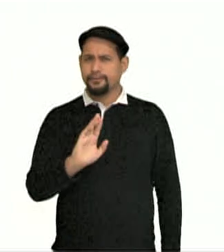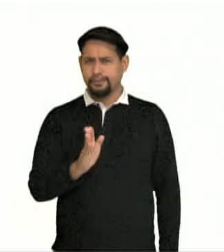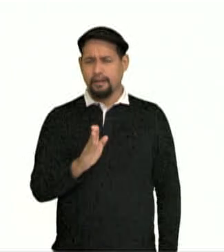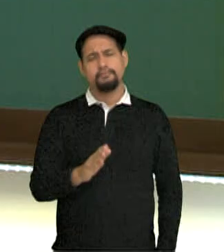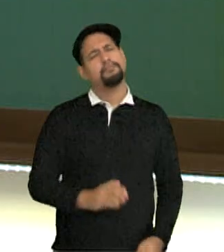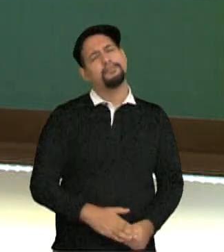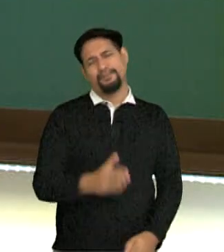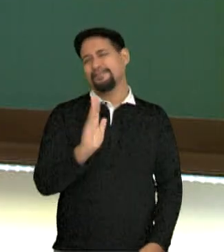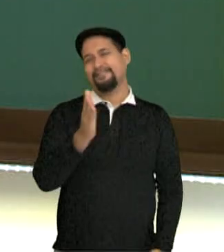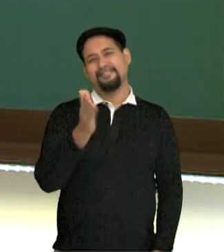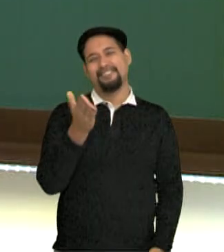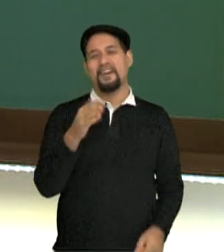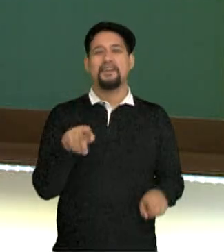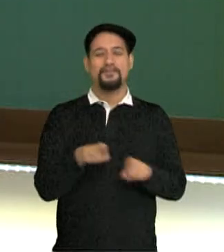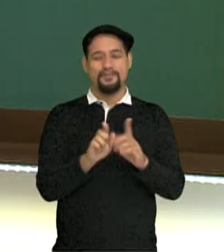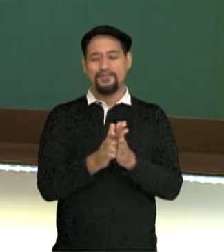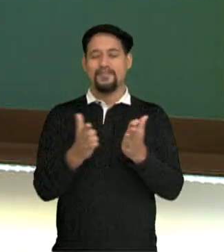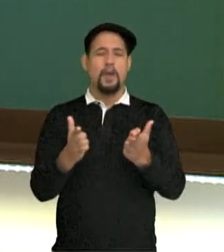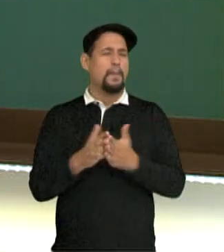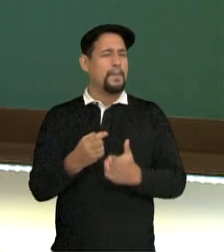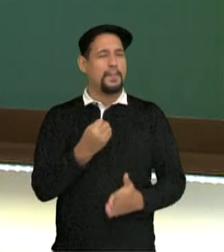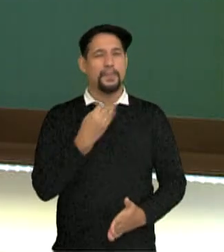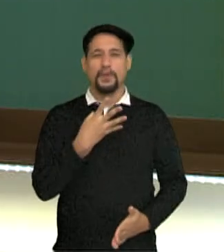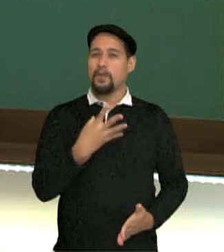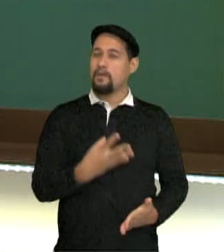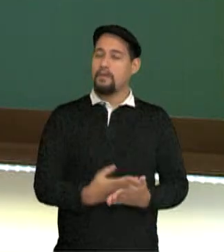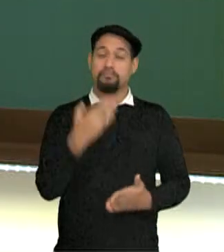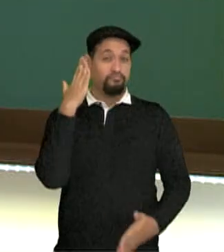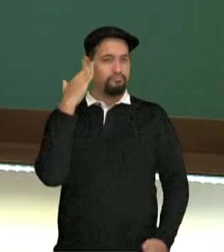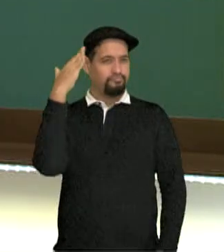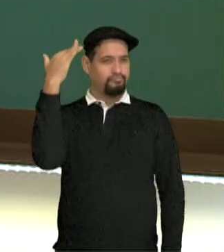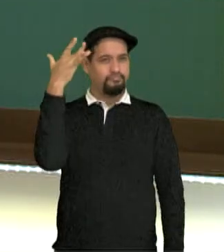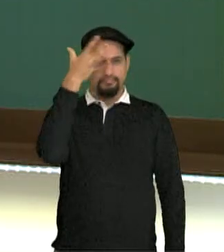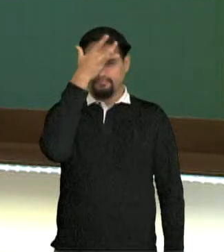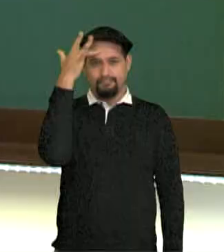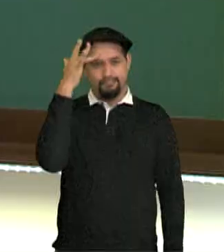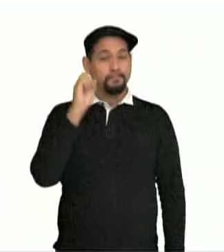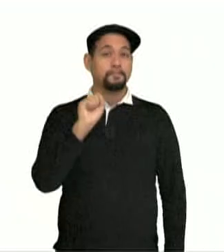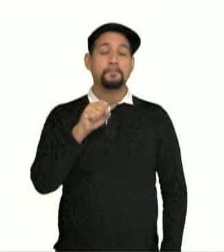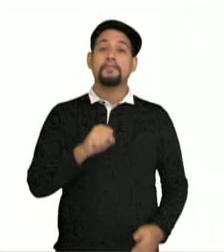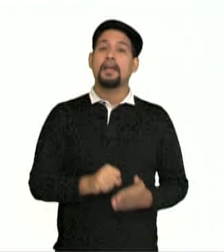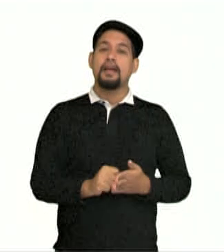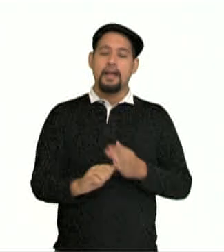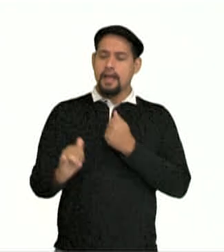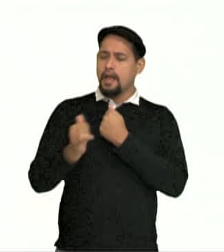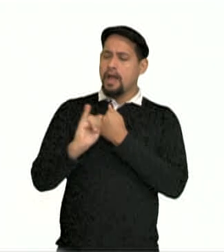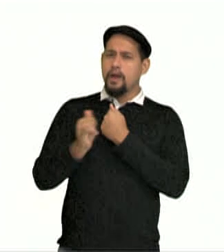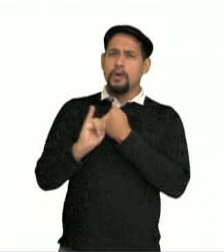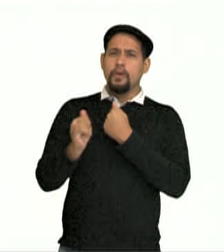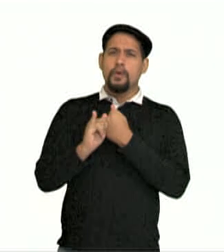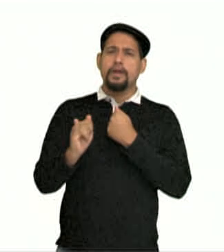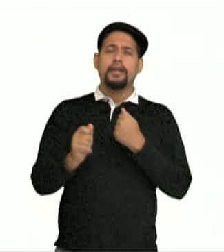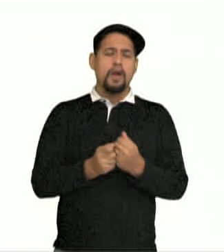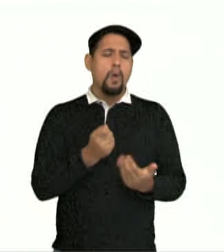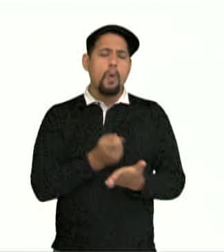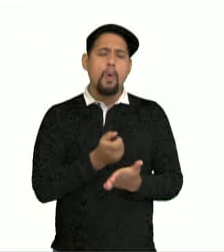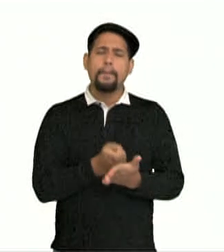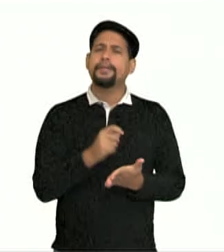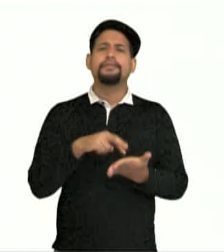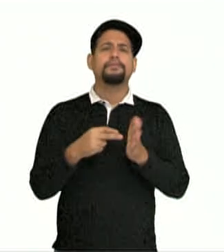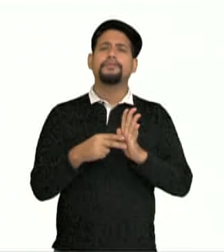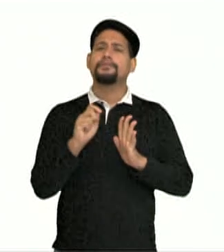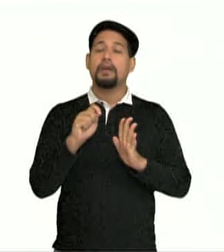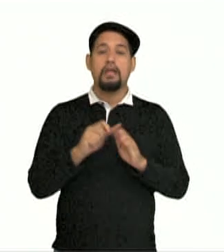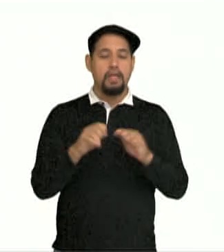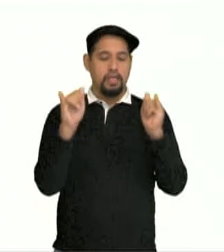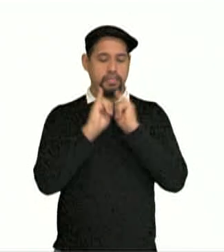Claro que já, né? Uma crônica tão boa, um escritor tão famoso. A crônica Cobrança foi produzida baseando-se em